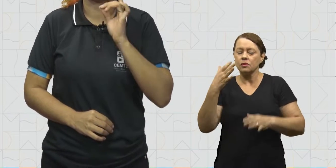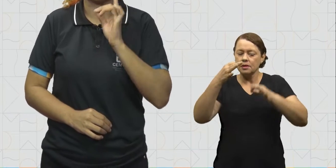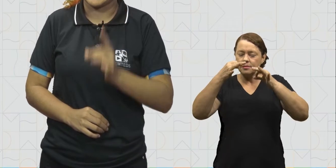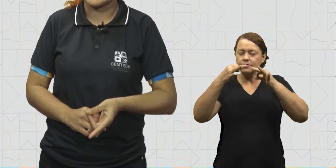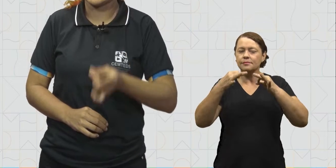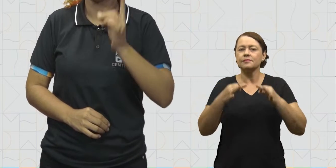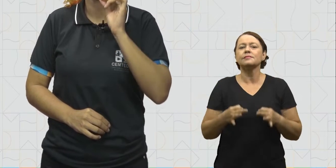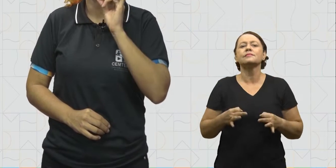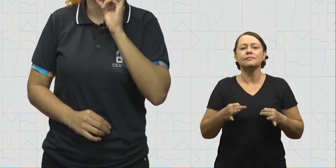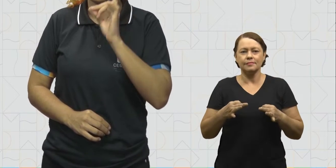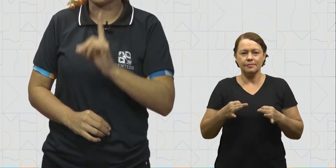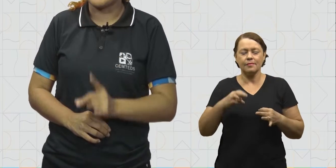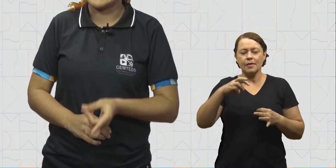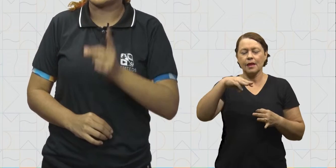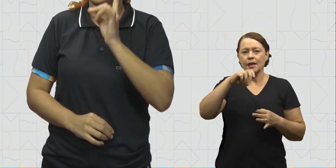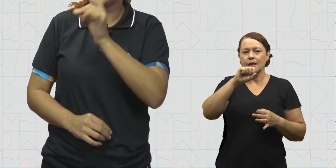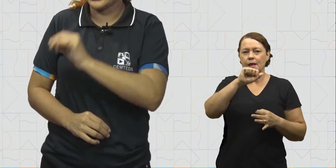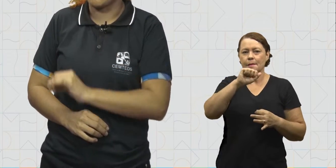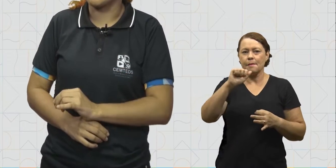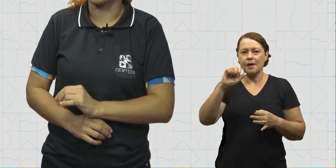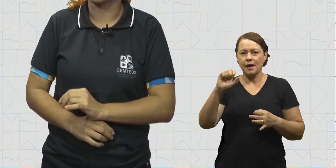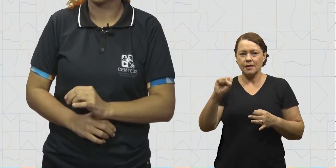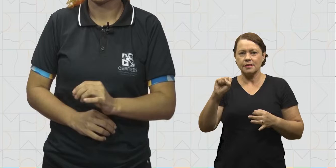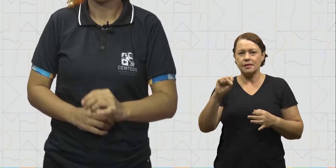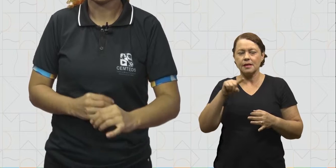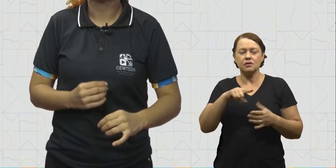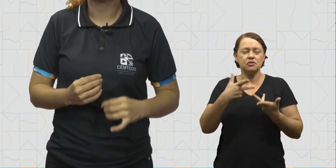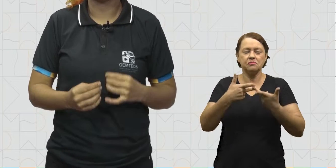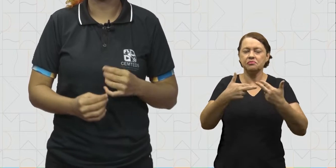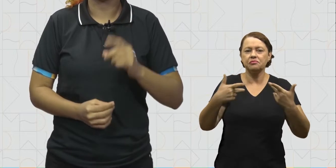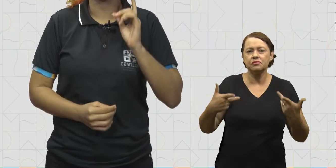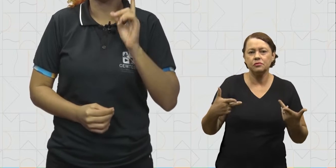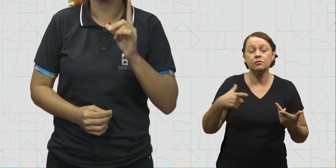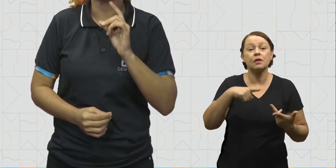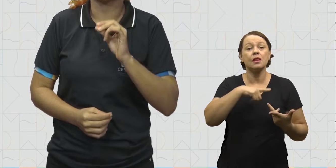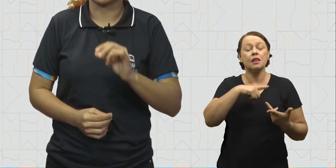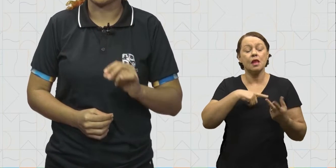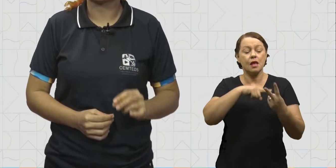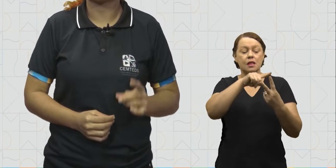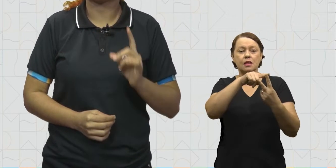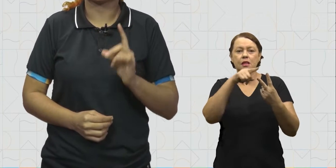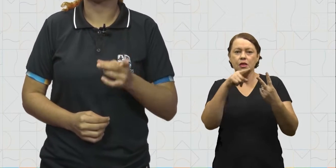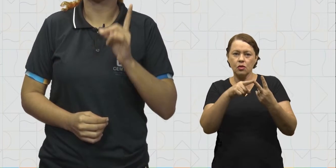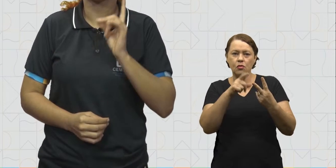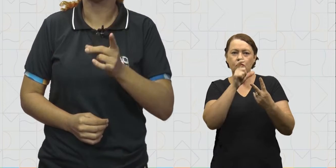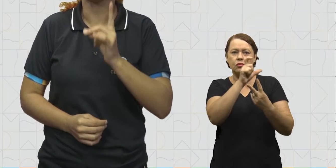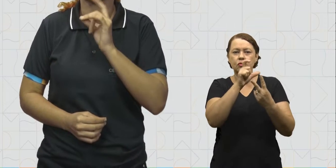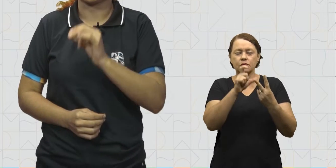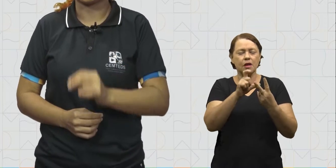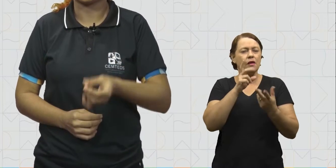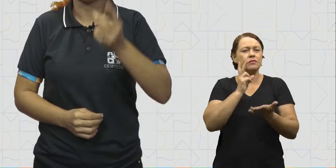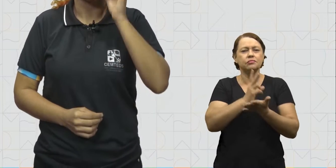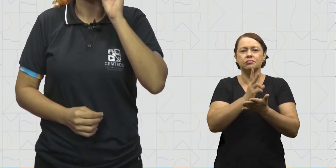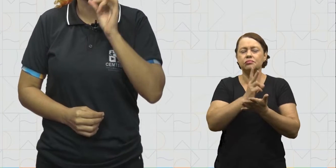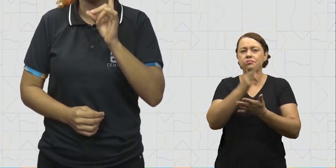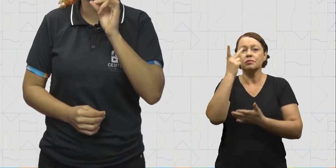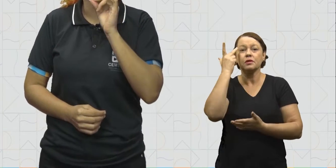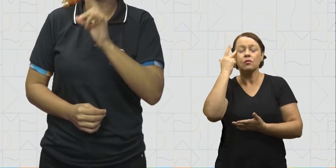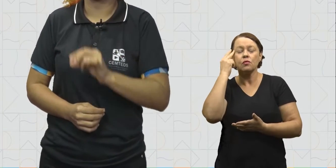quantidade exata da massa de algo. Existem dois termos que são